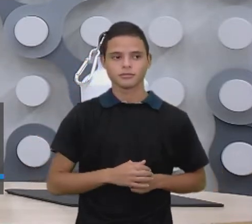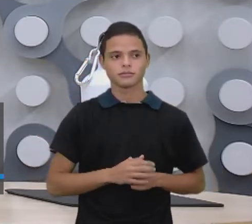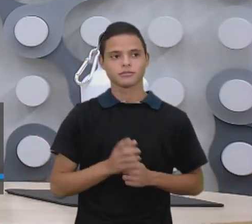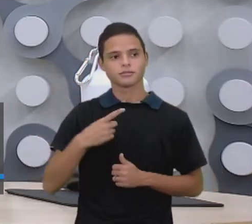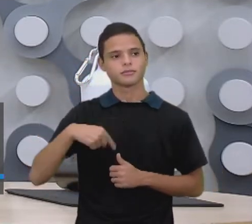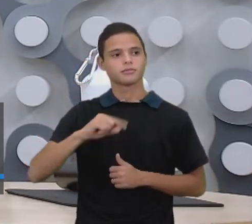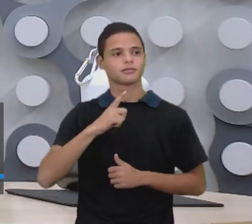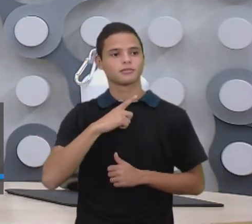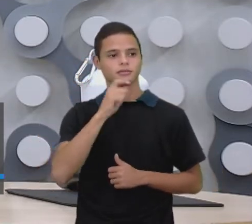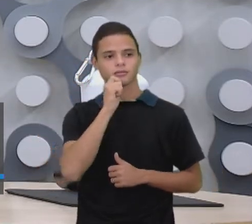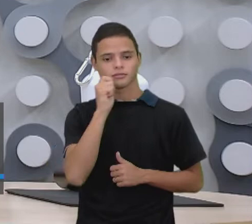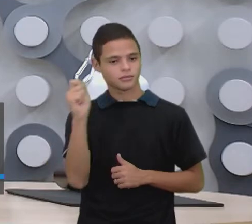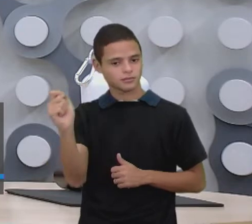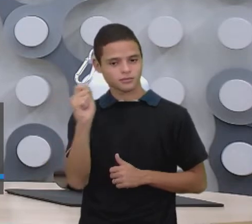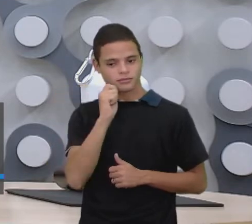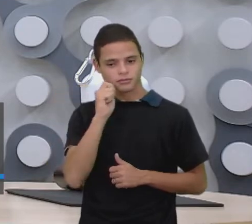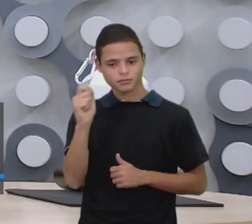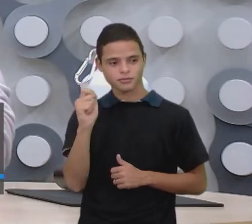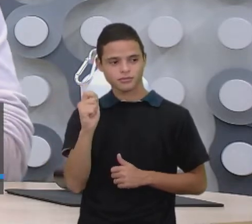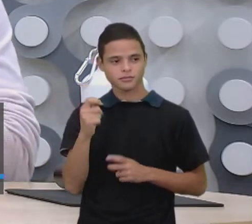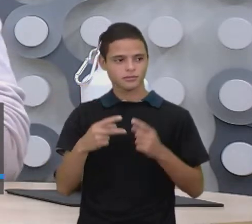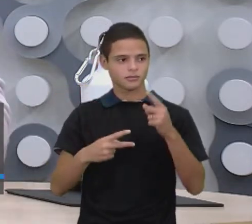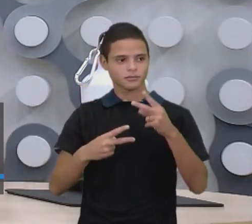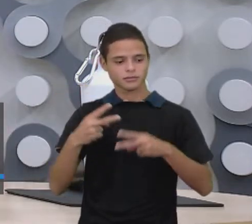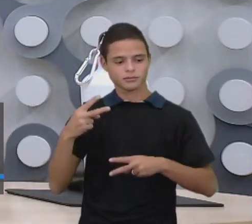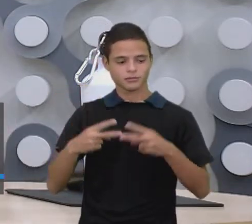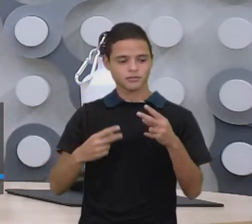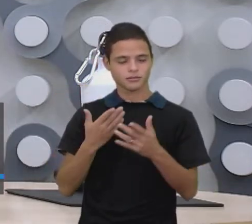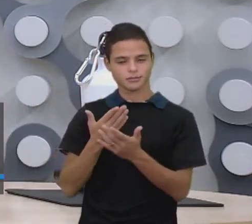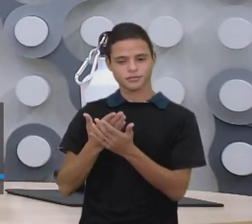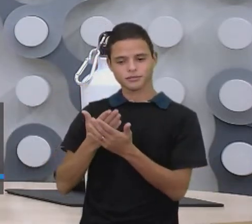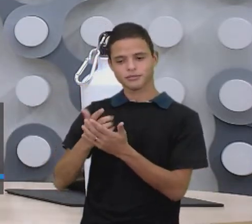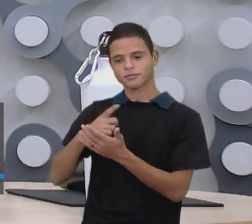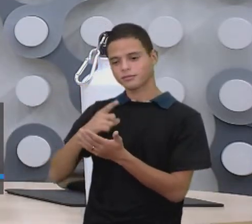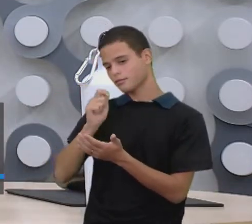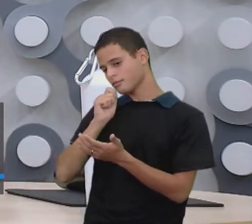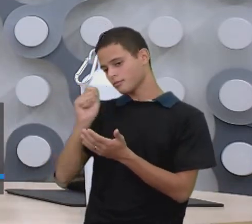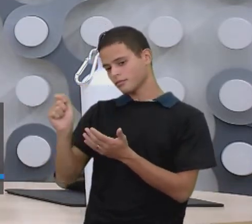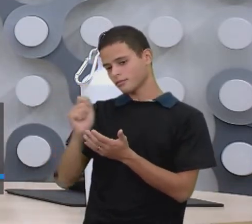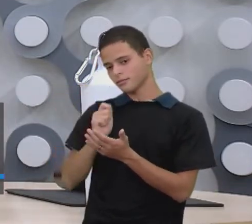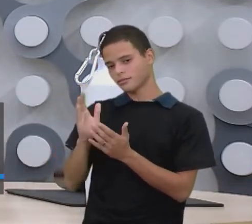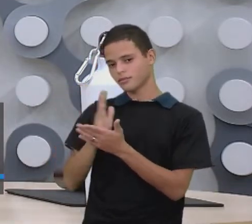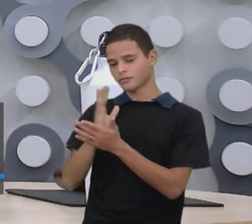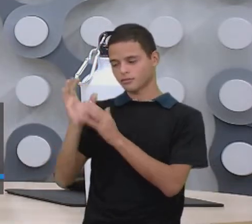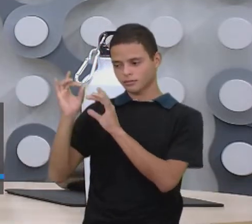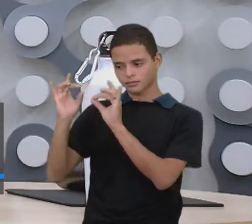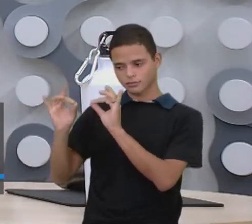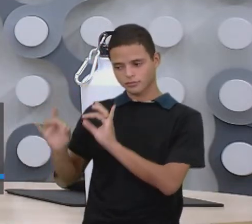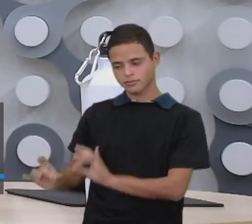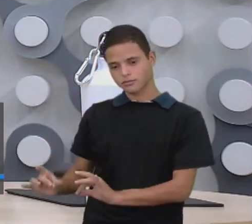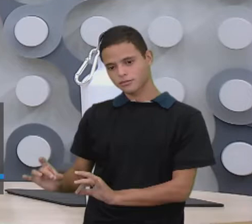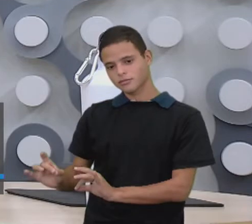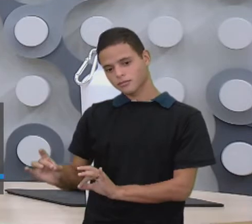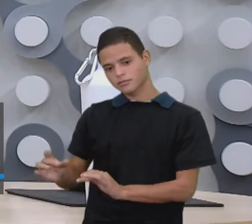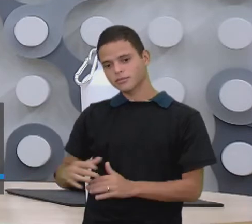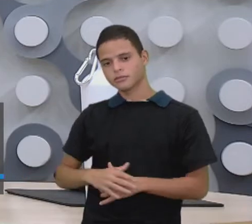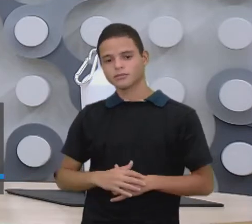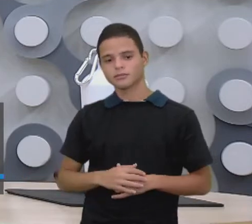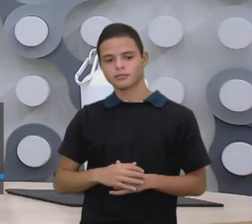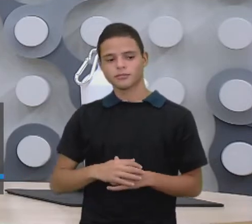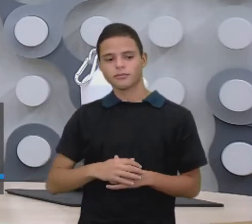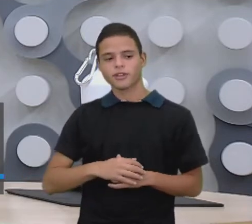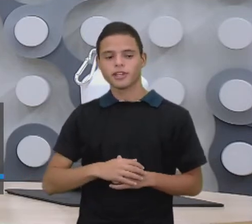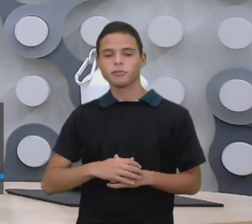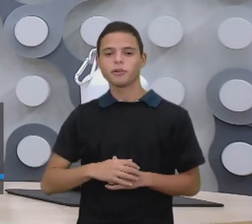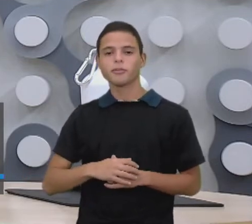a entrevista, né, nas últimas duas aulas, a gente teve entrevista lá com os especialistas mesmo em construção, né?